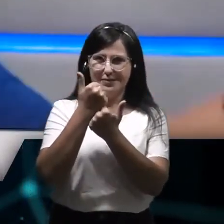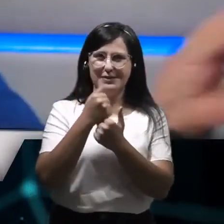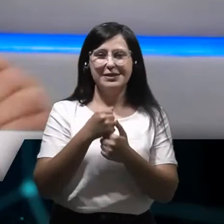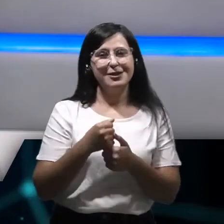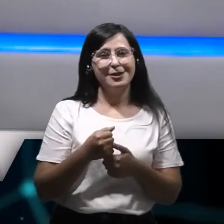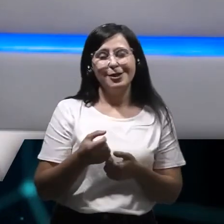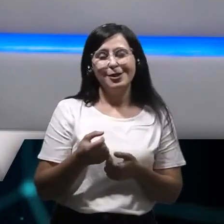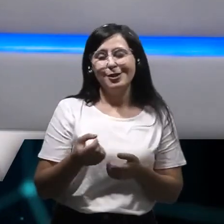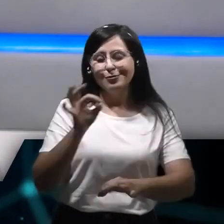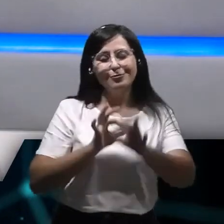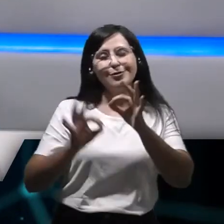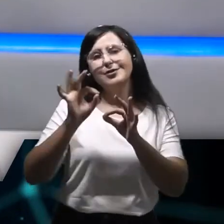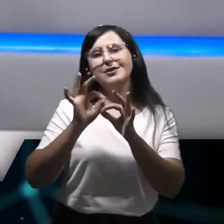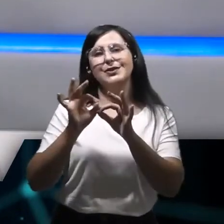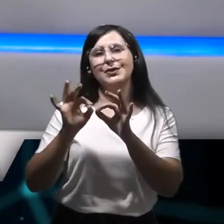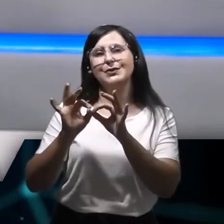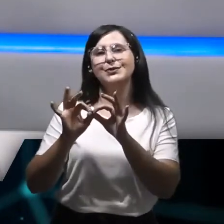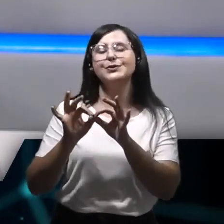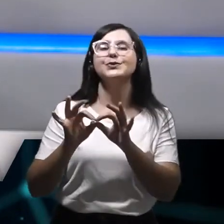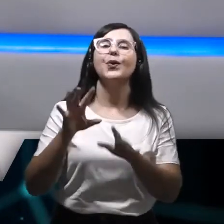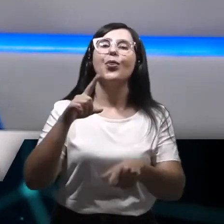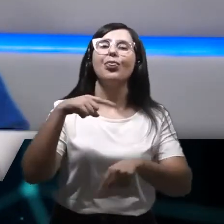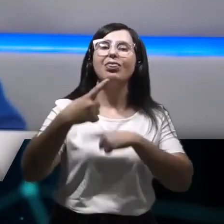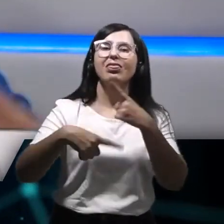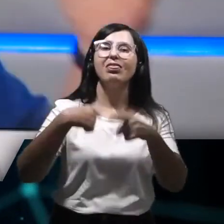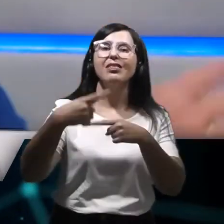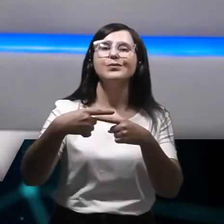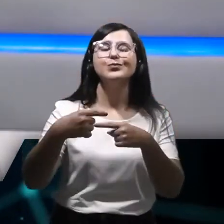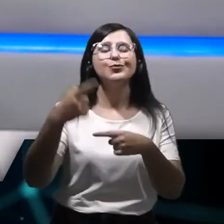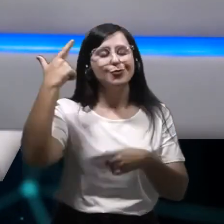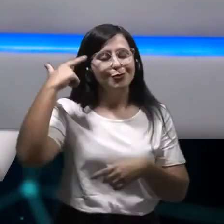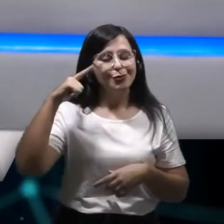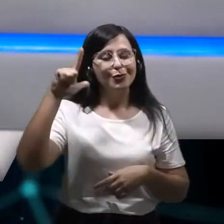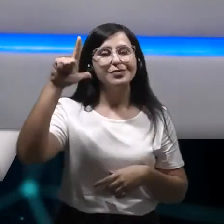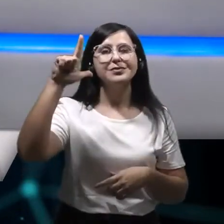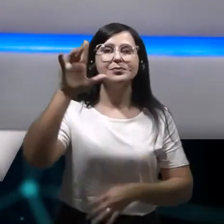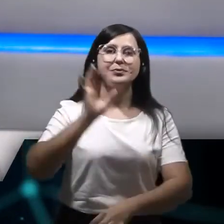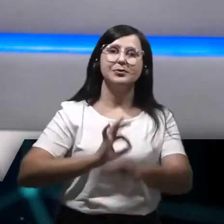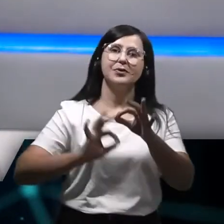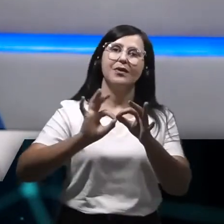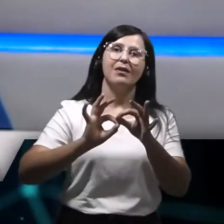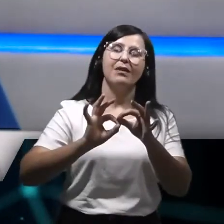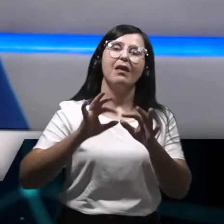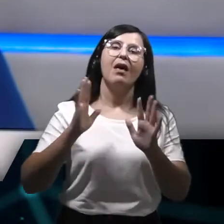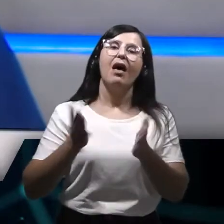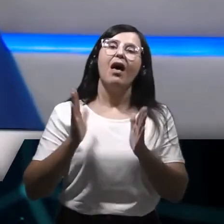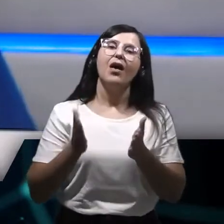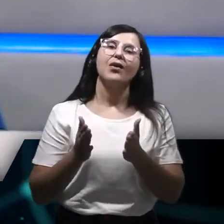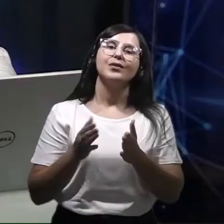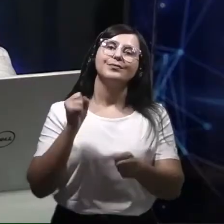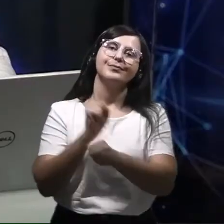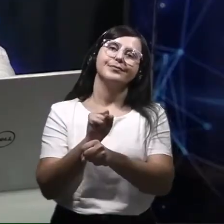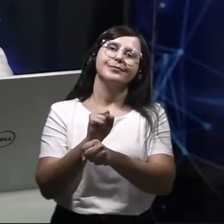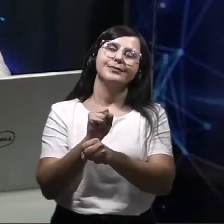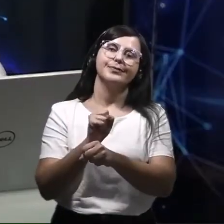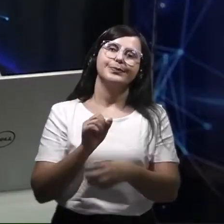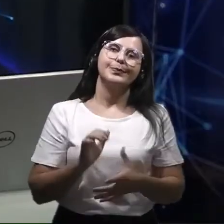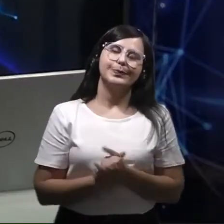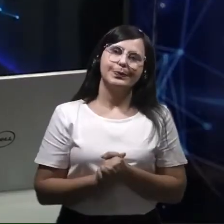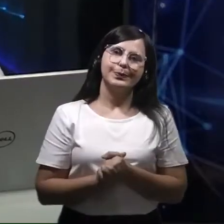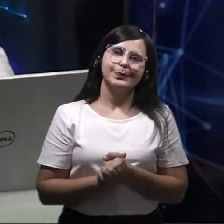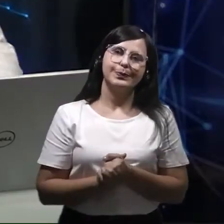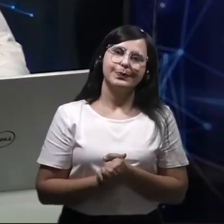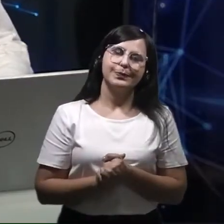é uma transferência do governo federal para o governo do município, entre as 2.500 creches que estão paradas no nosso país.